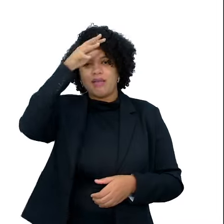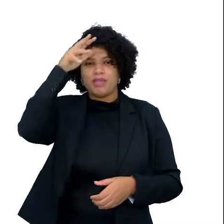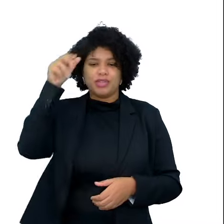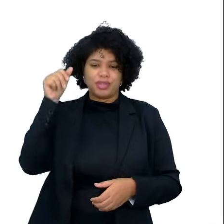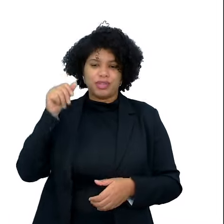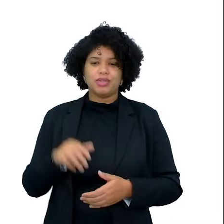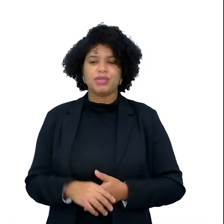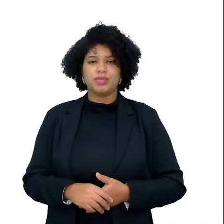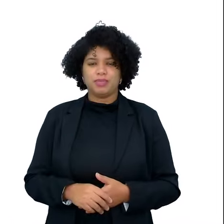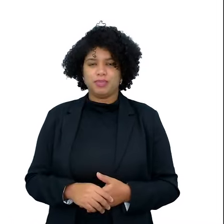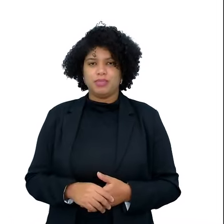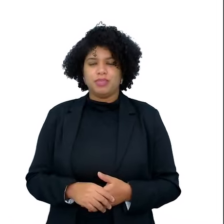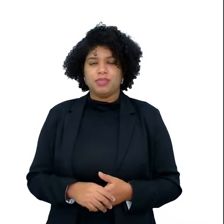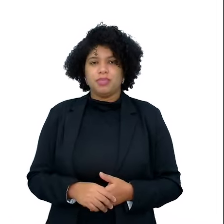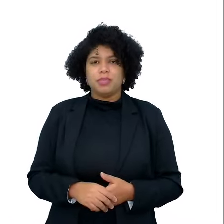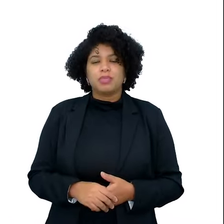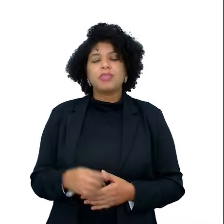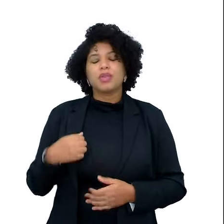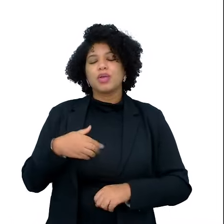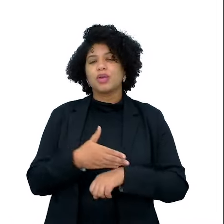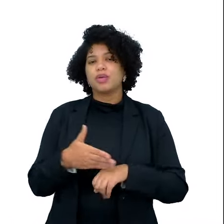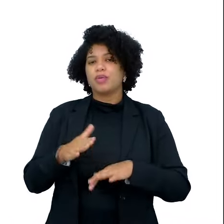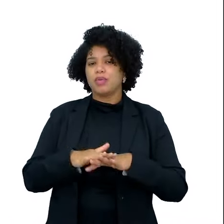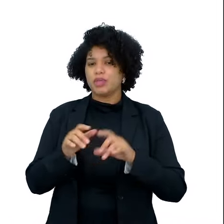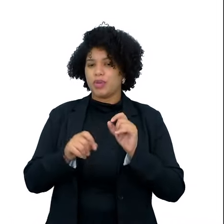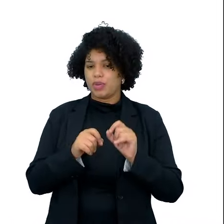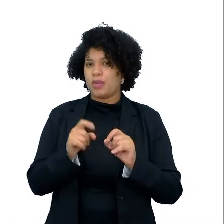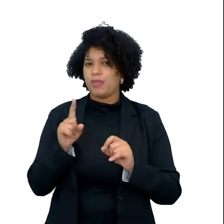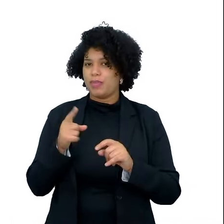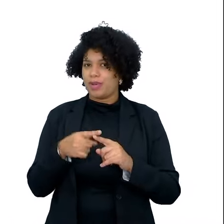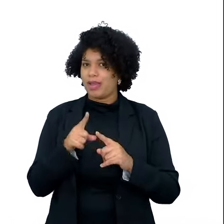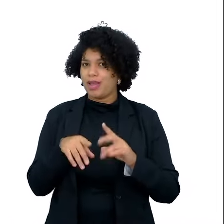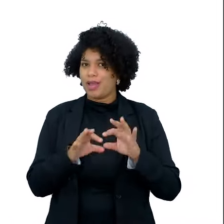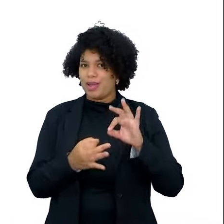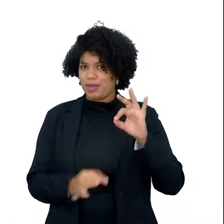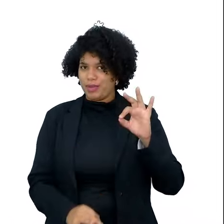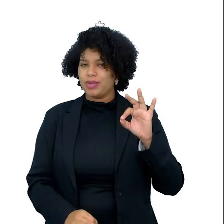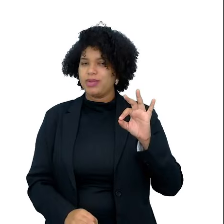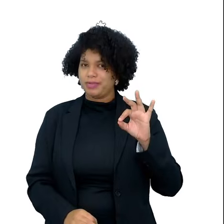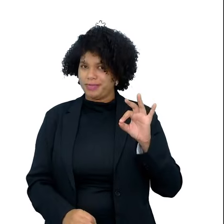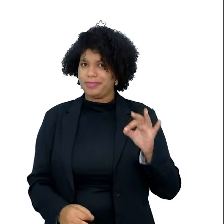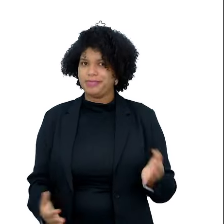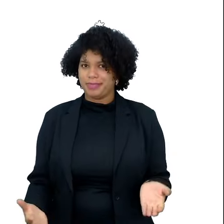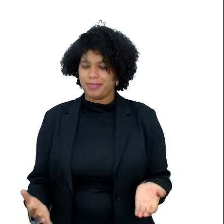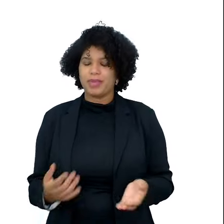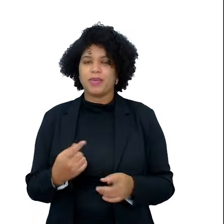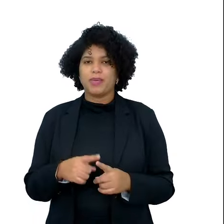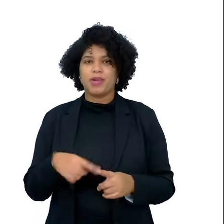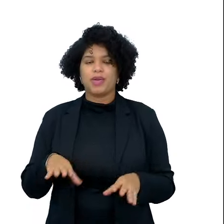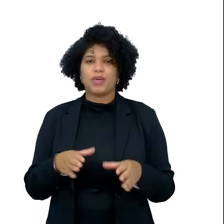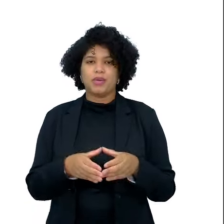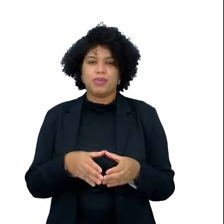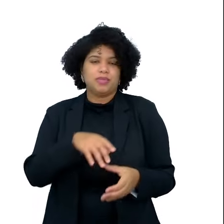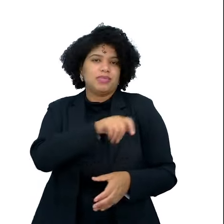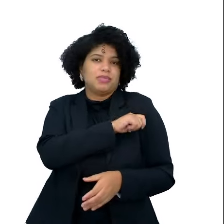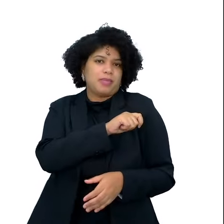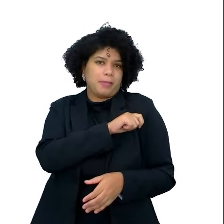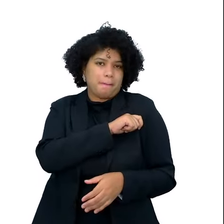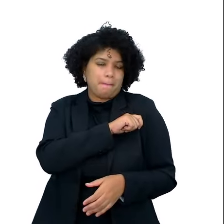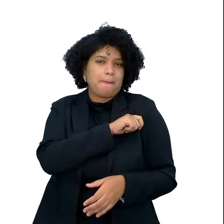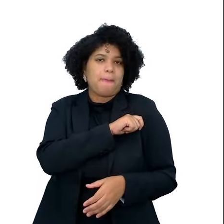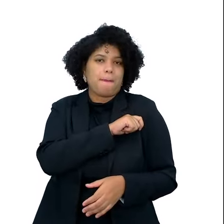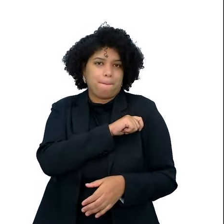como que eu costumo fazer? Como ele é um pouco extenso, considerando, né, que o meu estudante, eles não